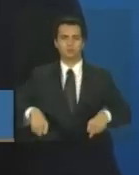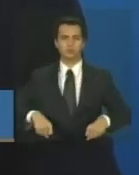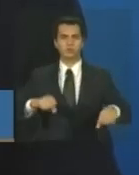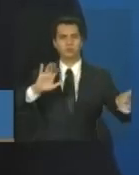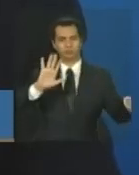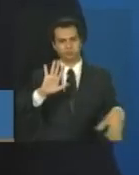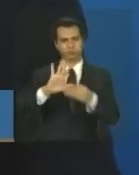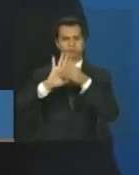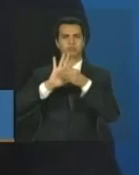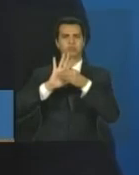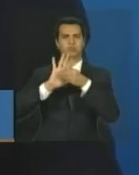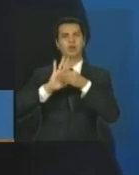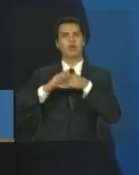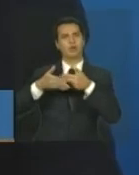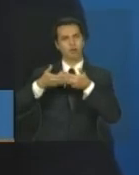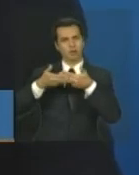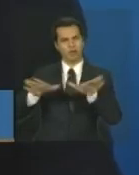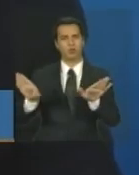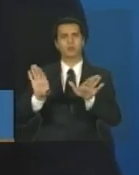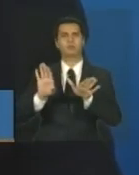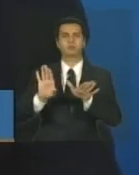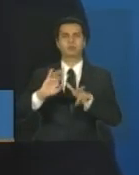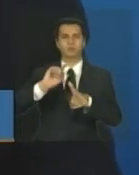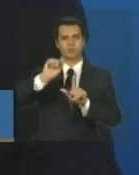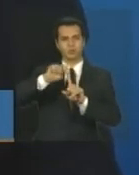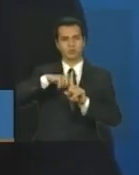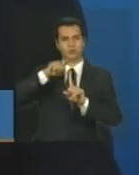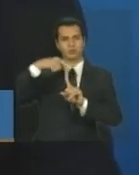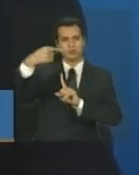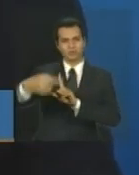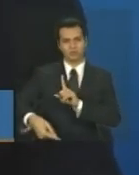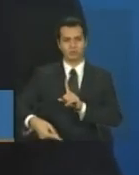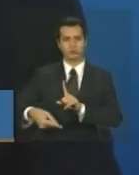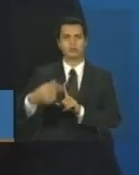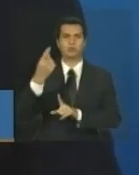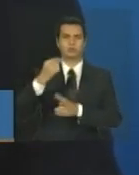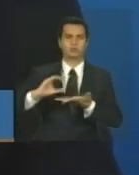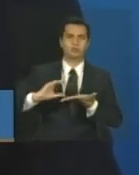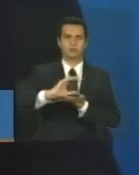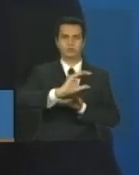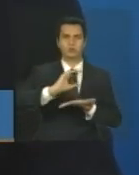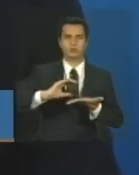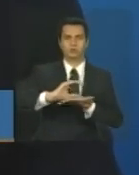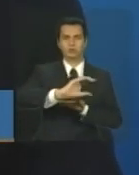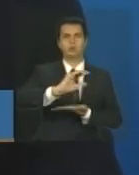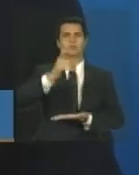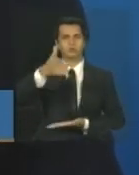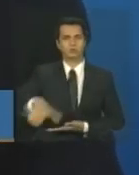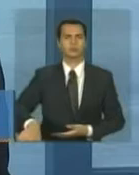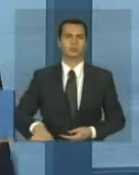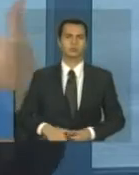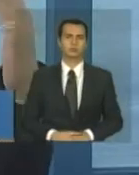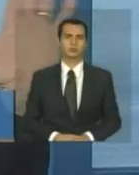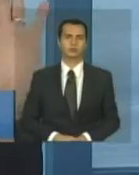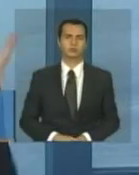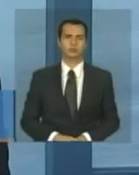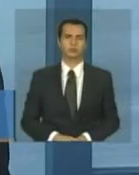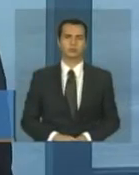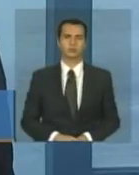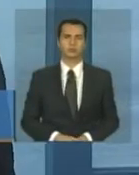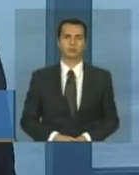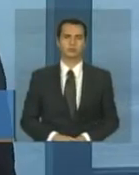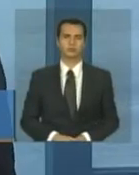registra essa informação e a partir do mês seguinte ele passa a receber novamente os recursos o valor